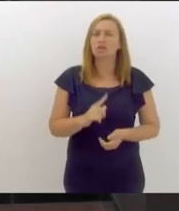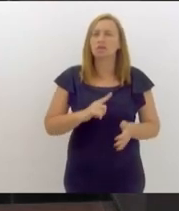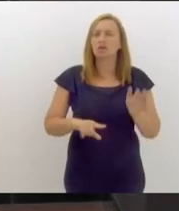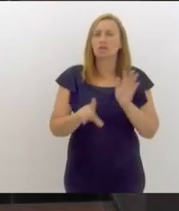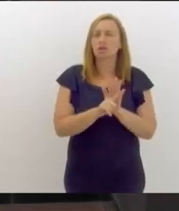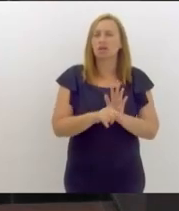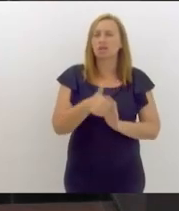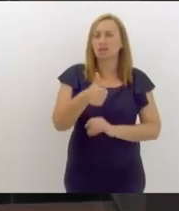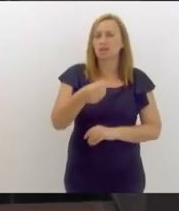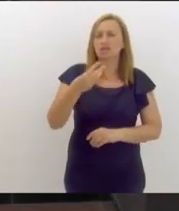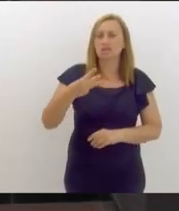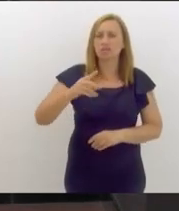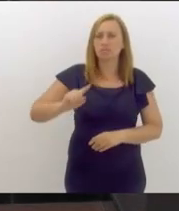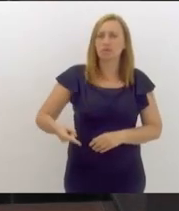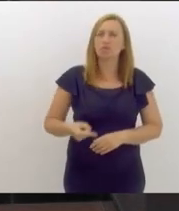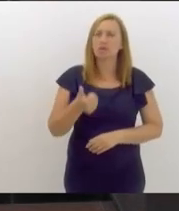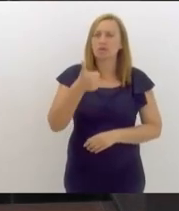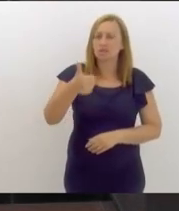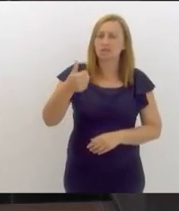13.142